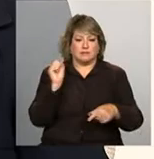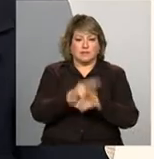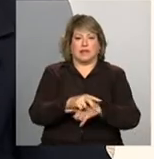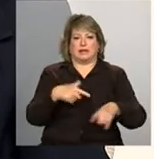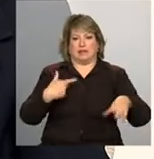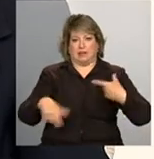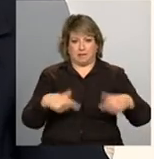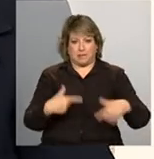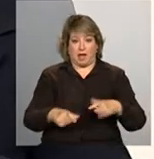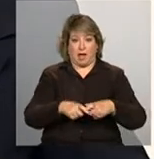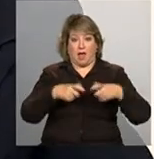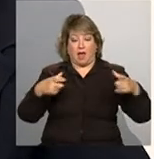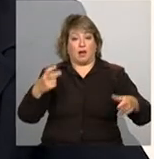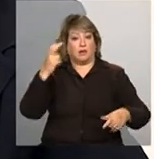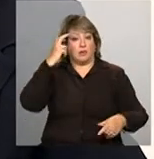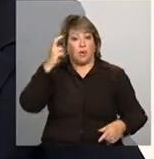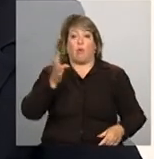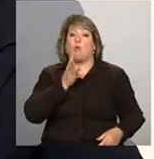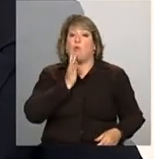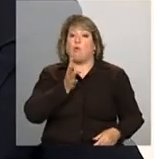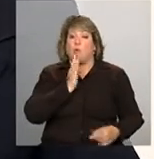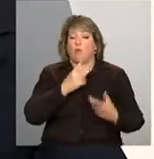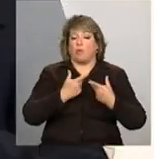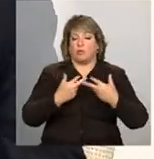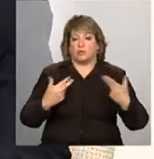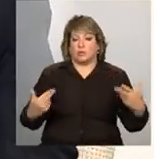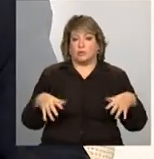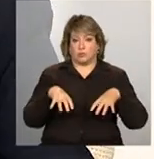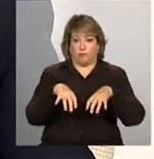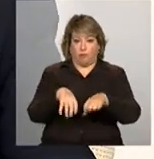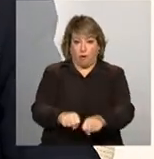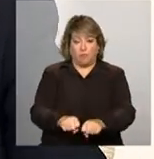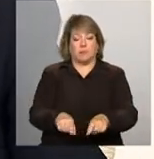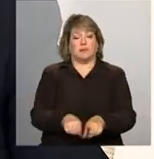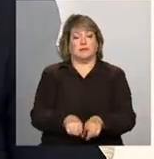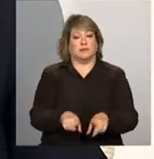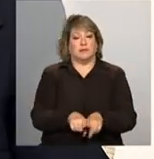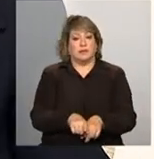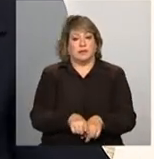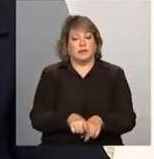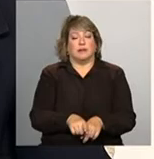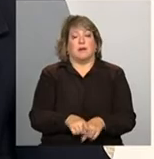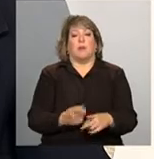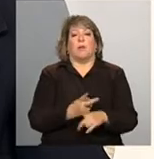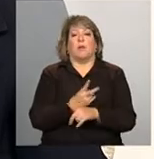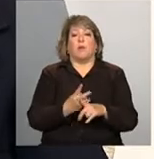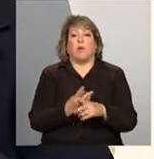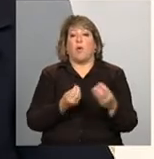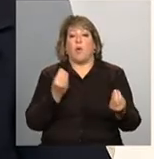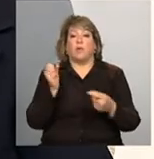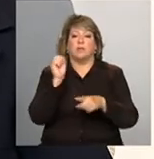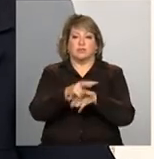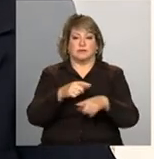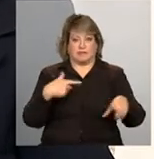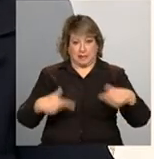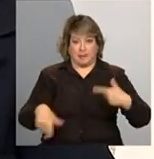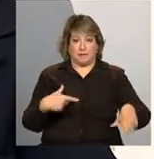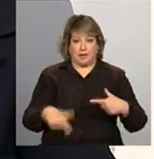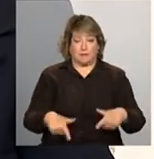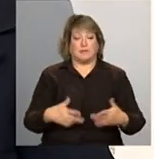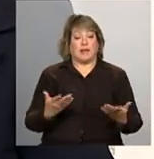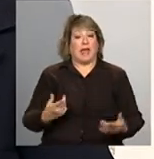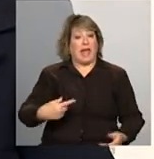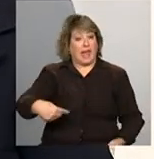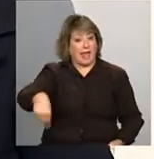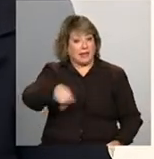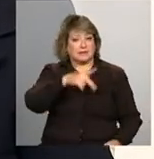e ampliar conhecimentos através da qualificação e buscar a situação de trabalho. Então, é para esse